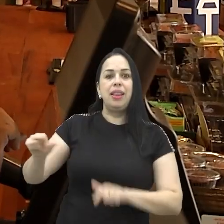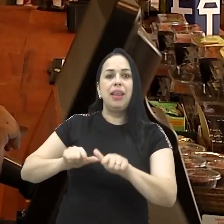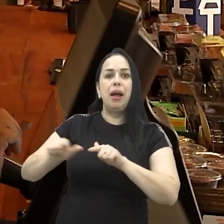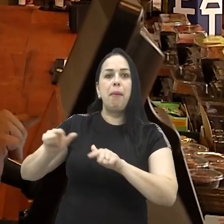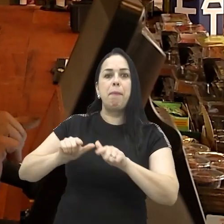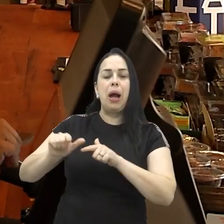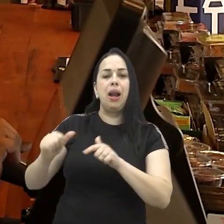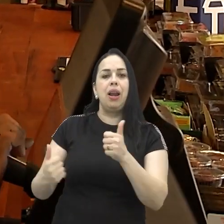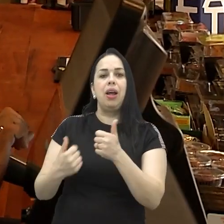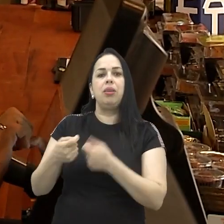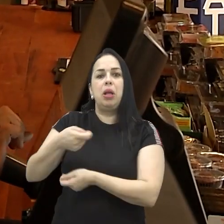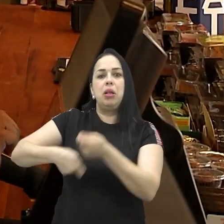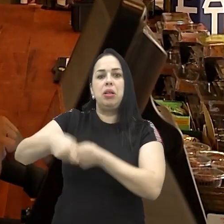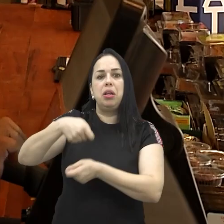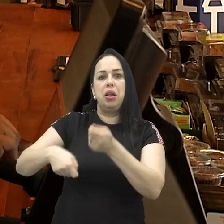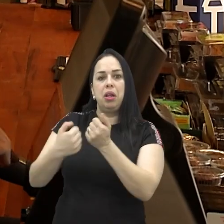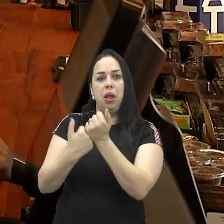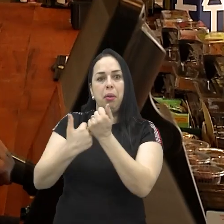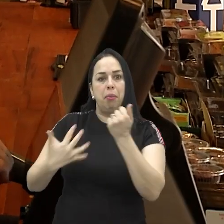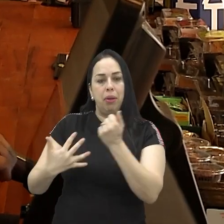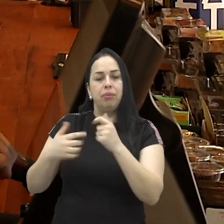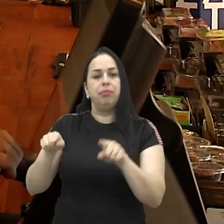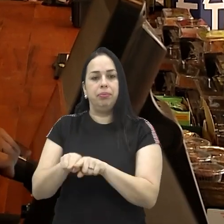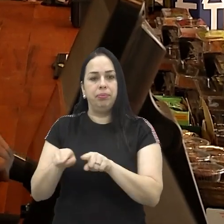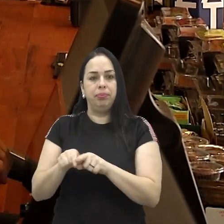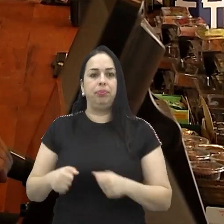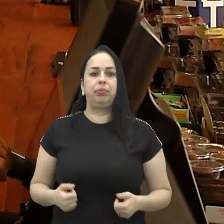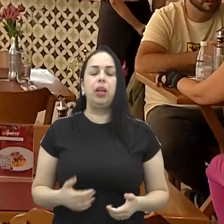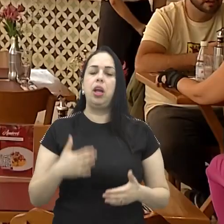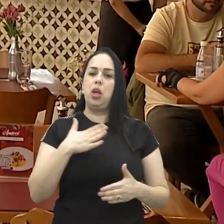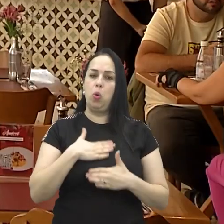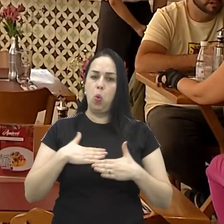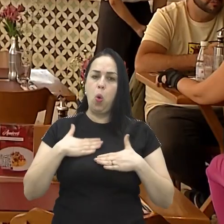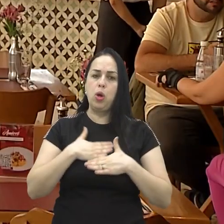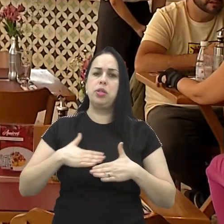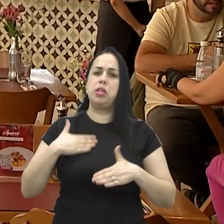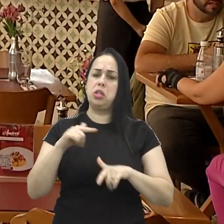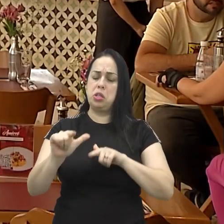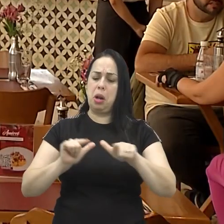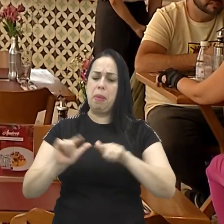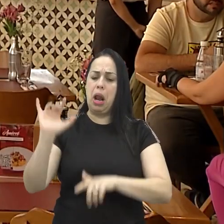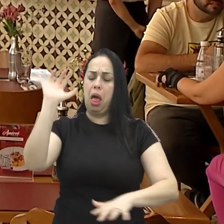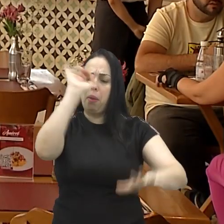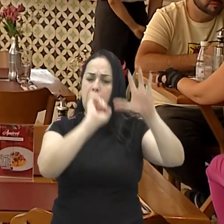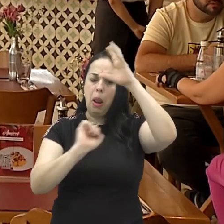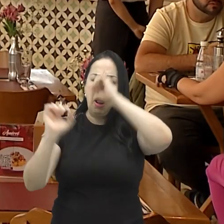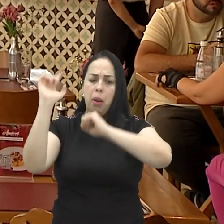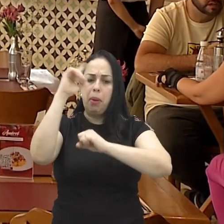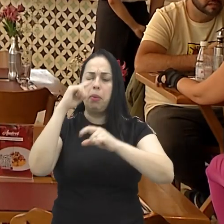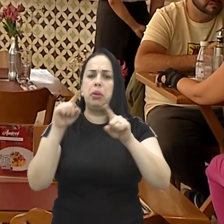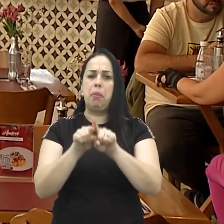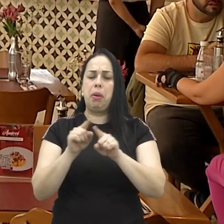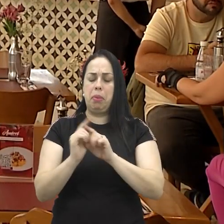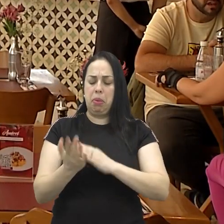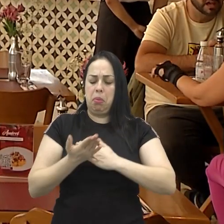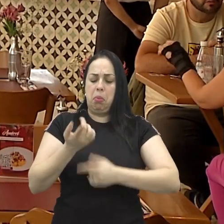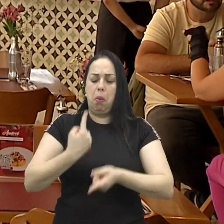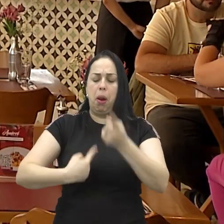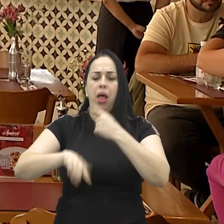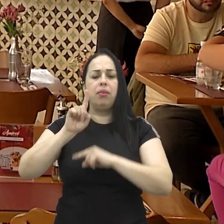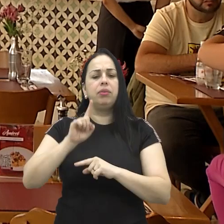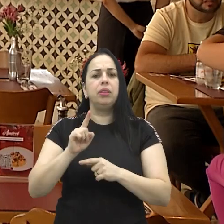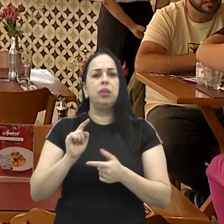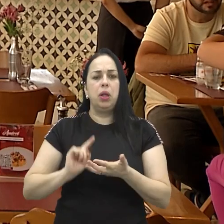entre eles o Guilherme, que atua como auxiliar administrativo. Estou desde a inauguração, estou gostando bastante,